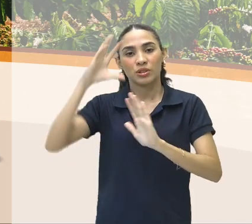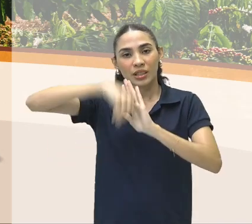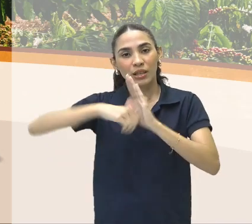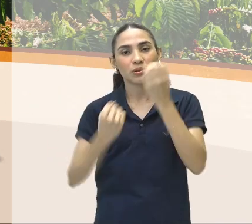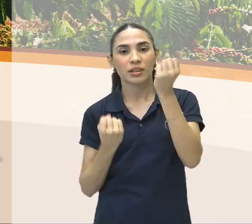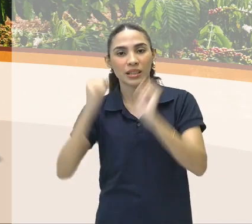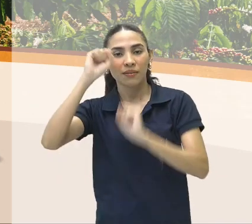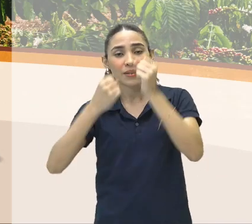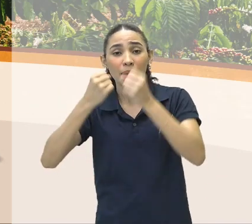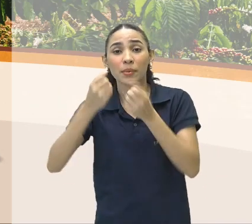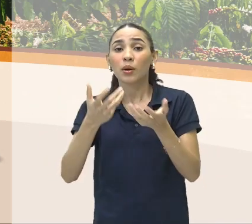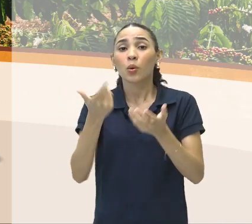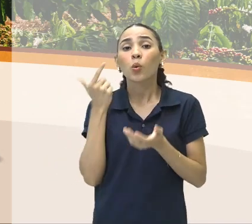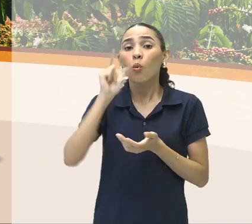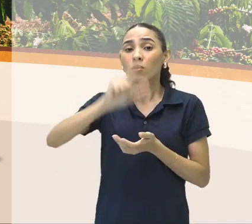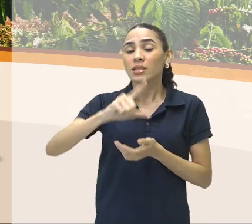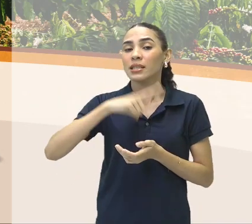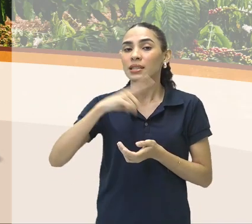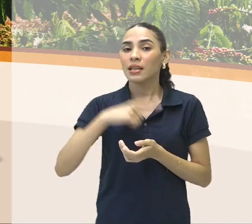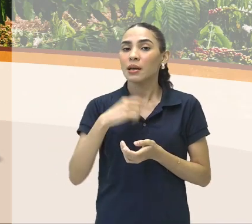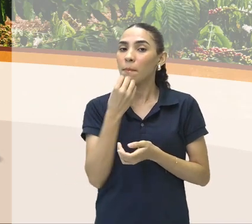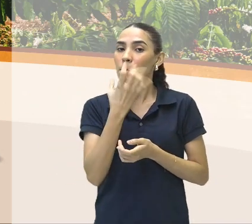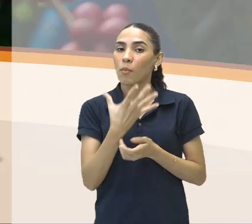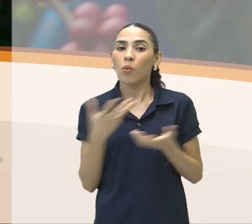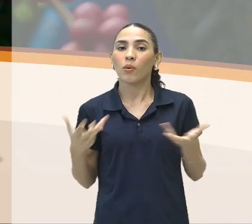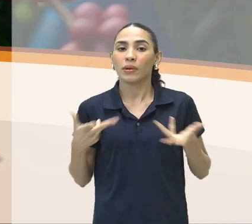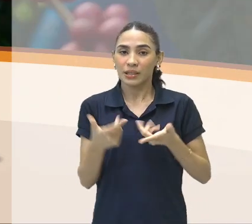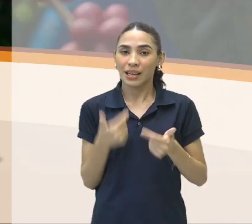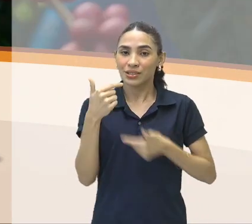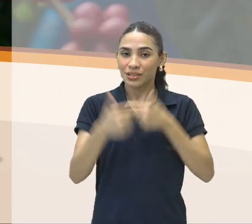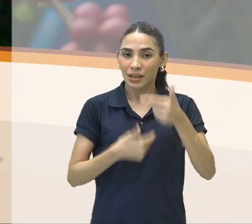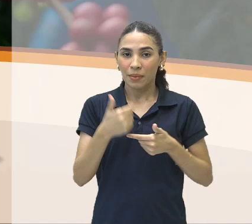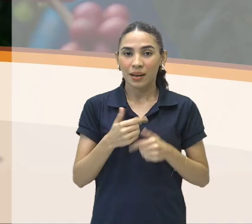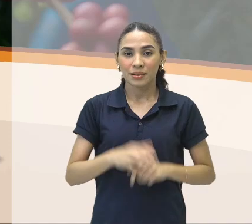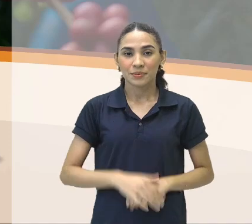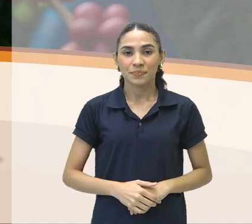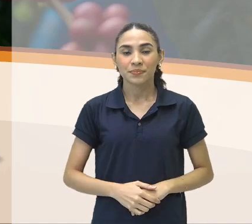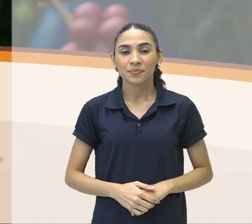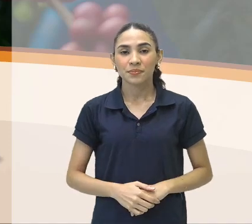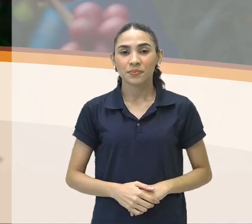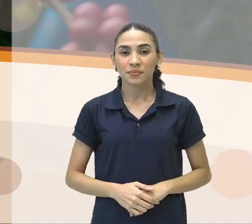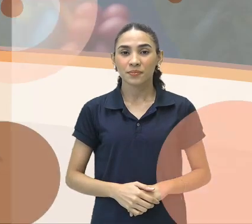uma boa condição de trabalho. Então, acompanhem comigo a próxima linha do tempo.